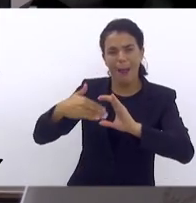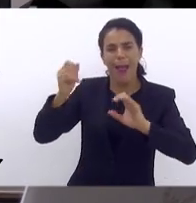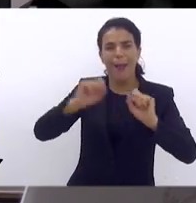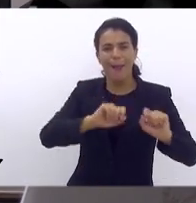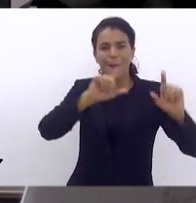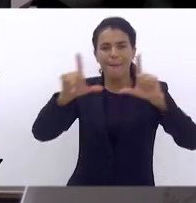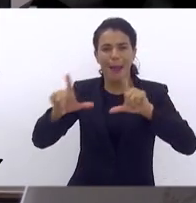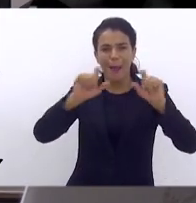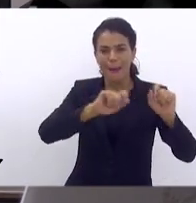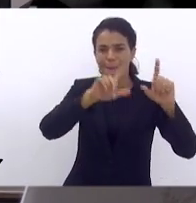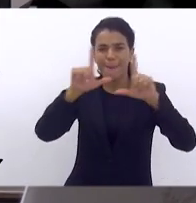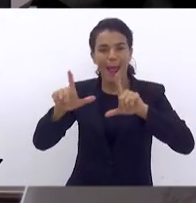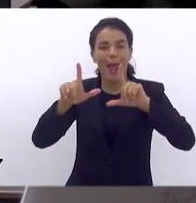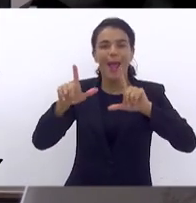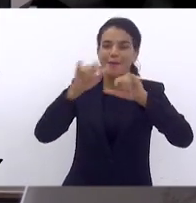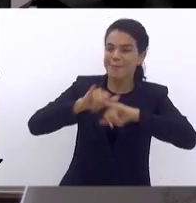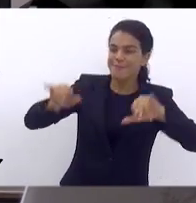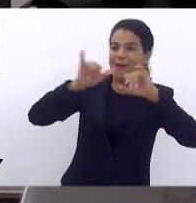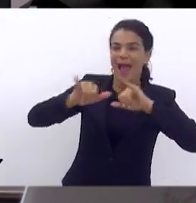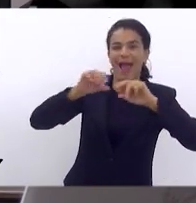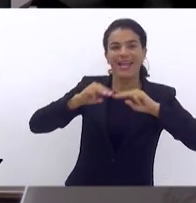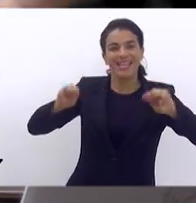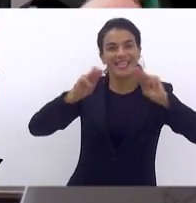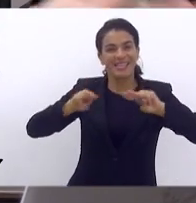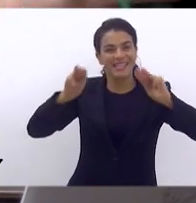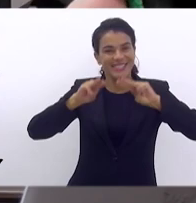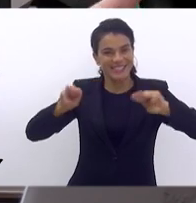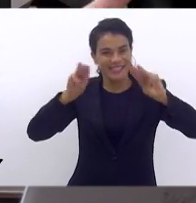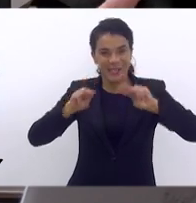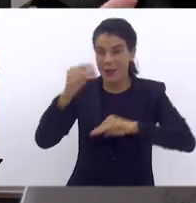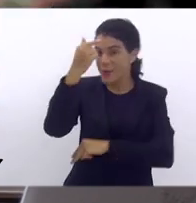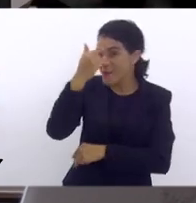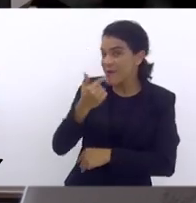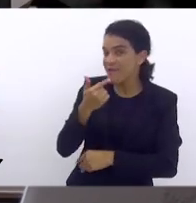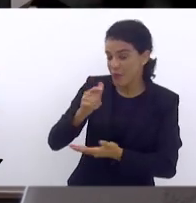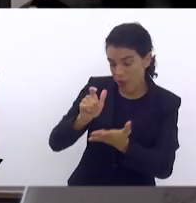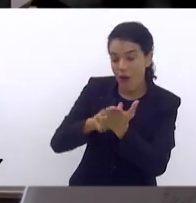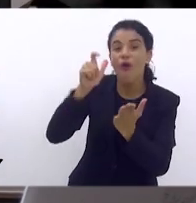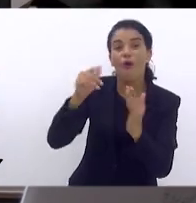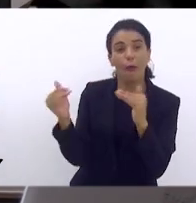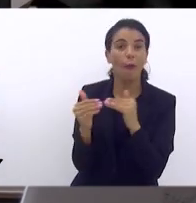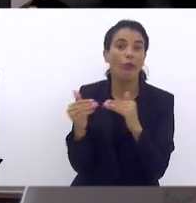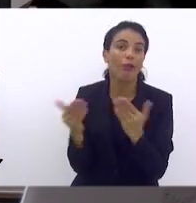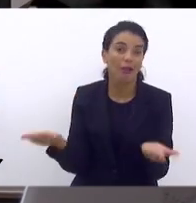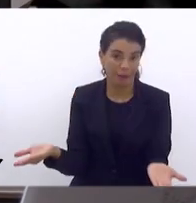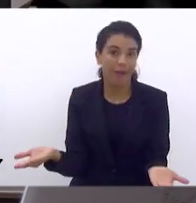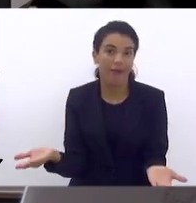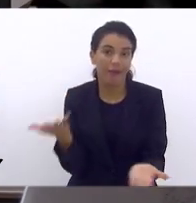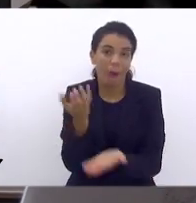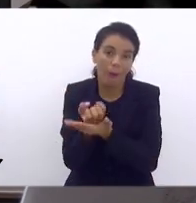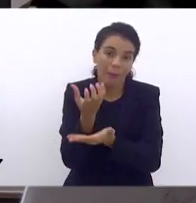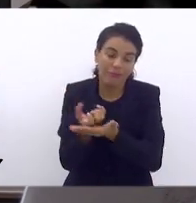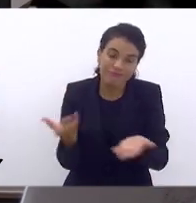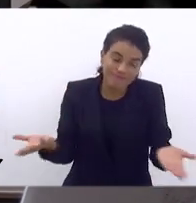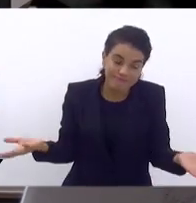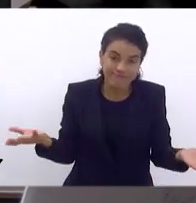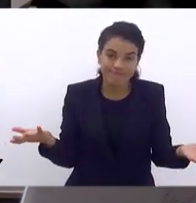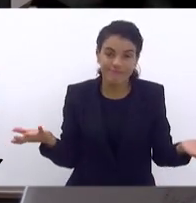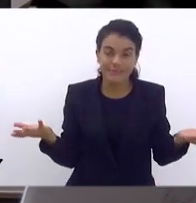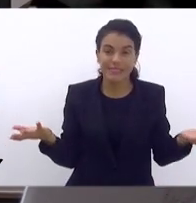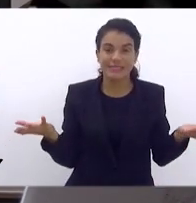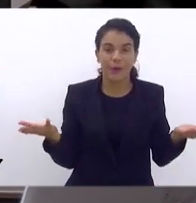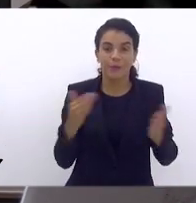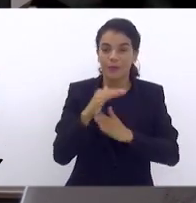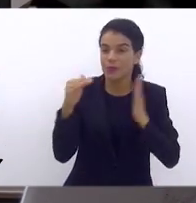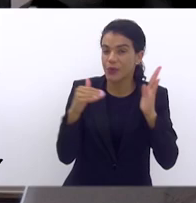que a gente fala publicidade direcionada publicidade de acordo com é com aquilo que a gente acabou de baixar então isso